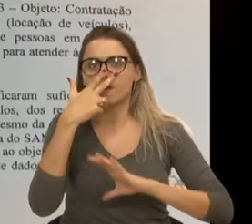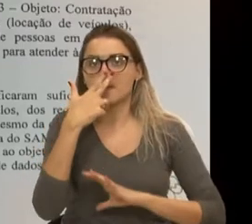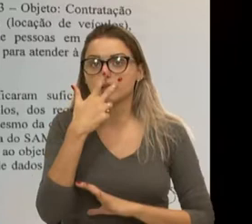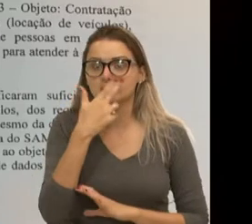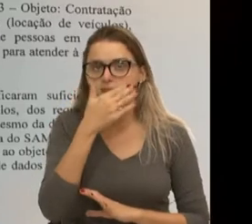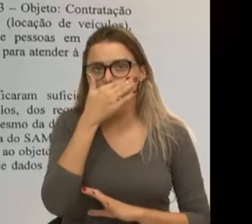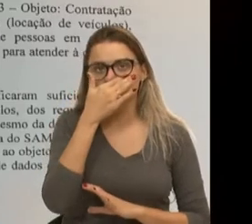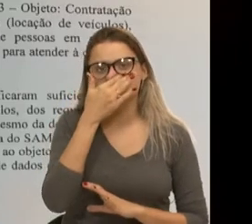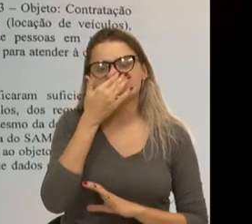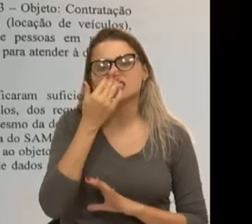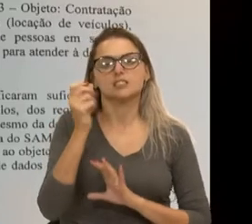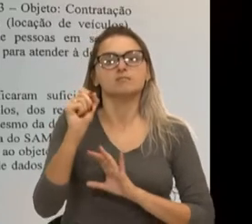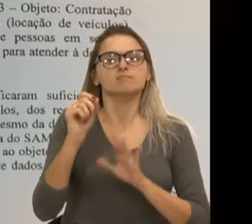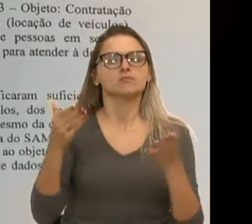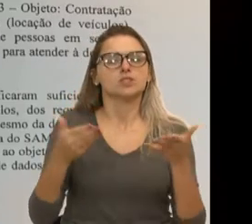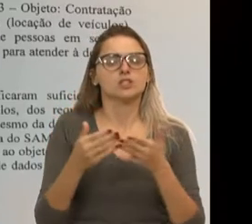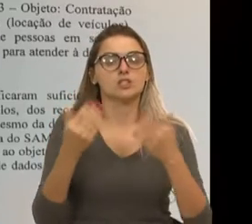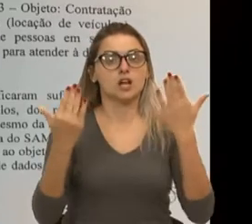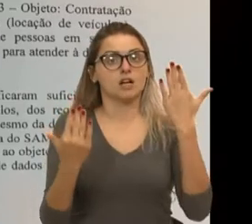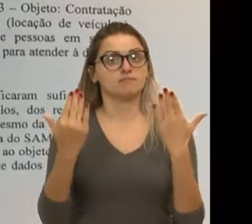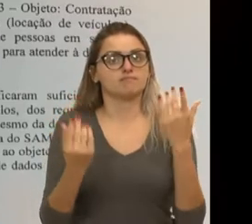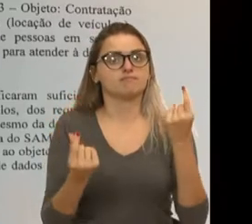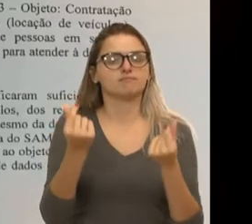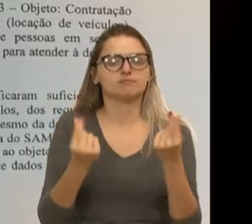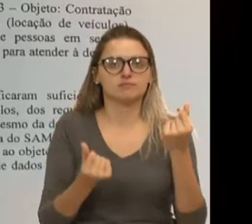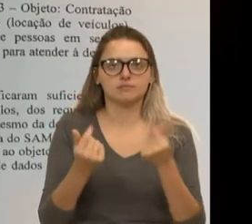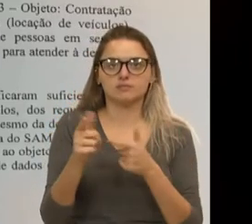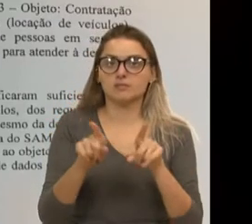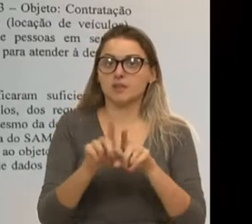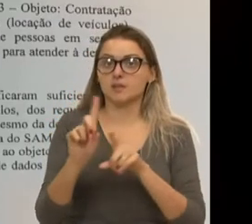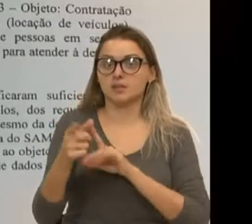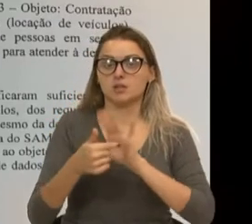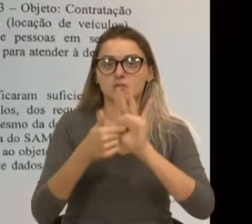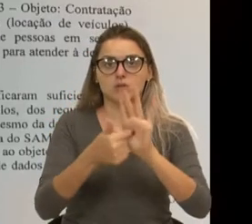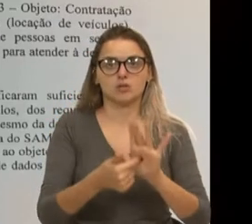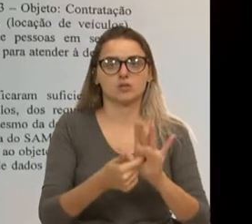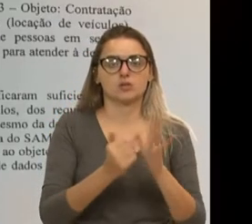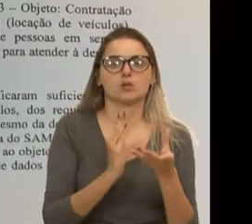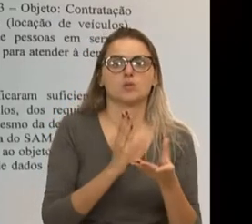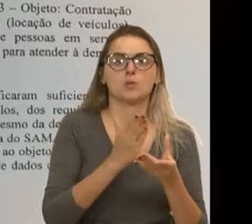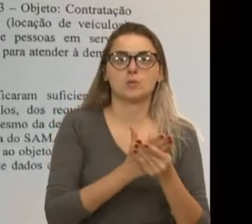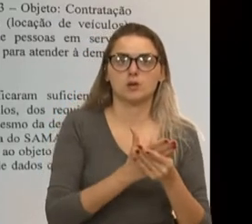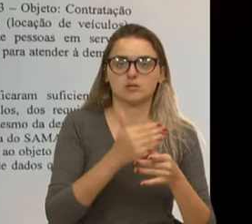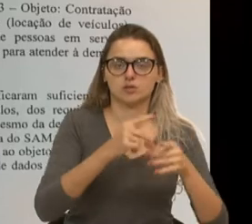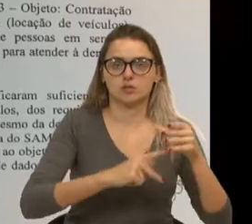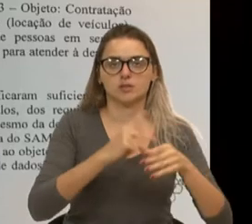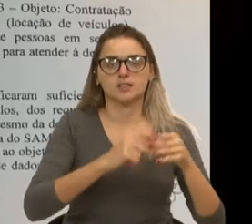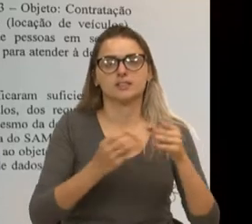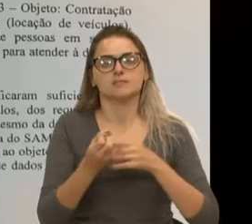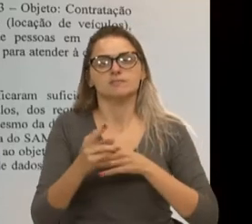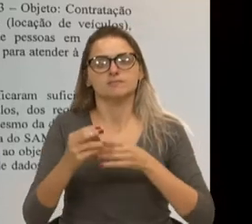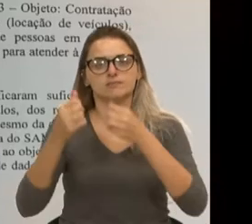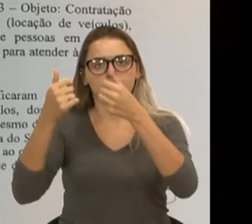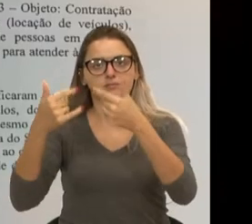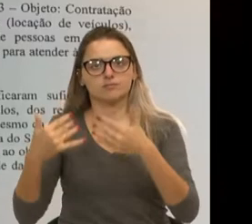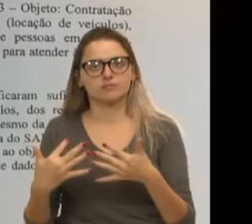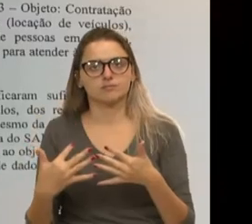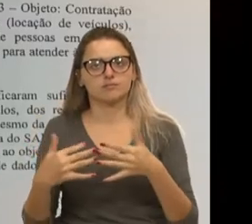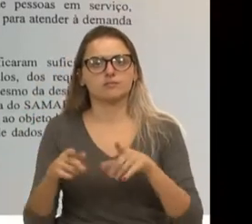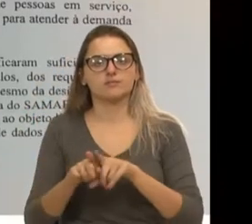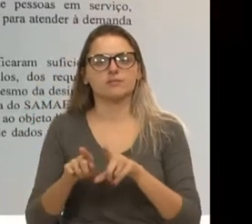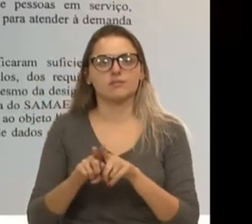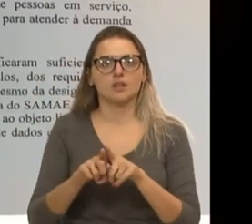licitado. Além disso, não foram identificados no processo cálculos ou exposição de dados que